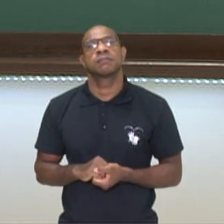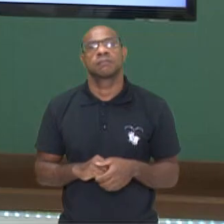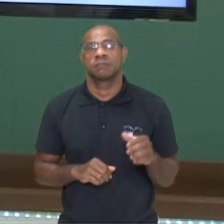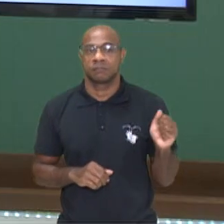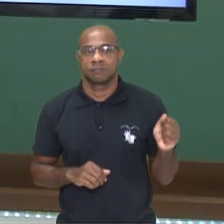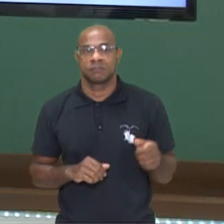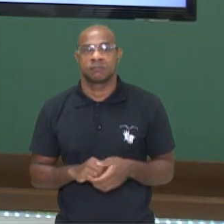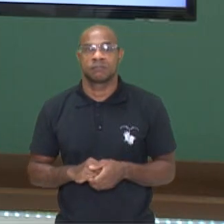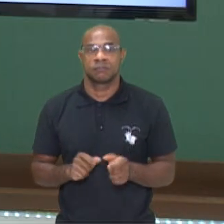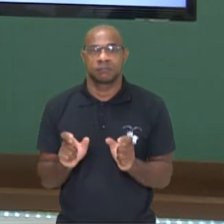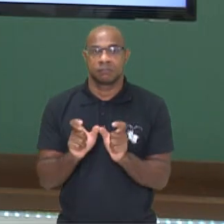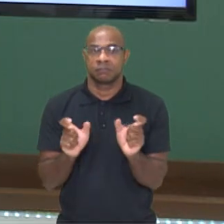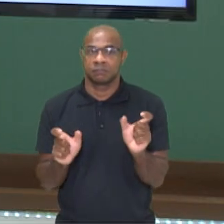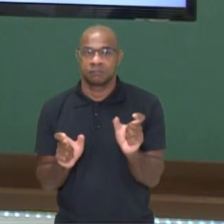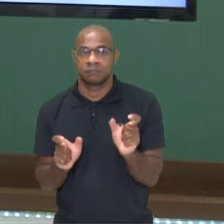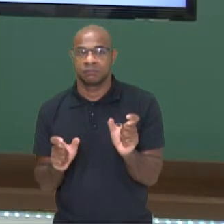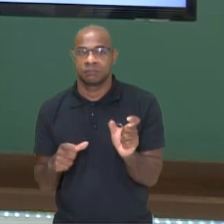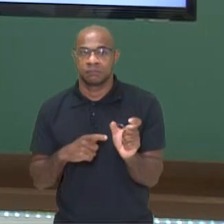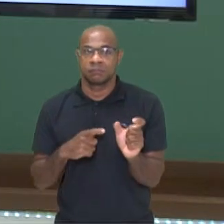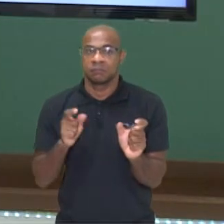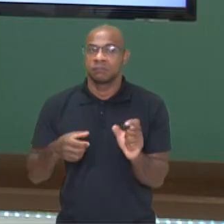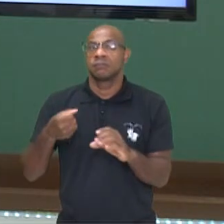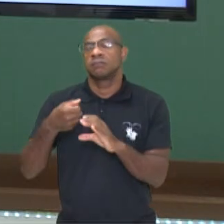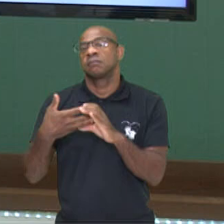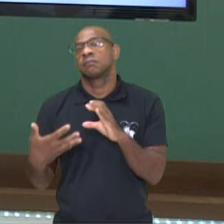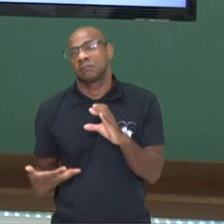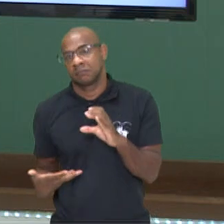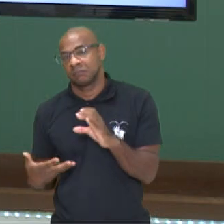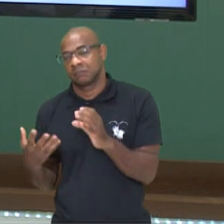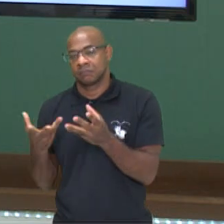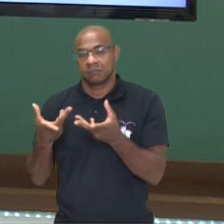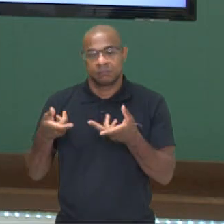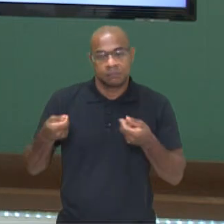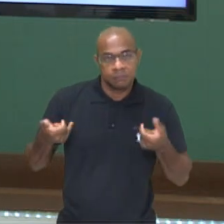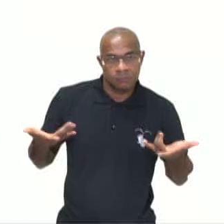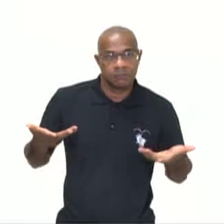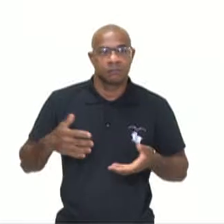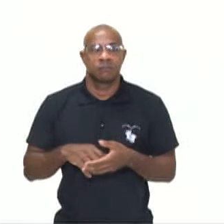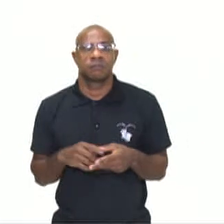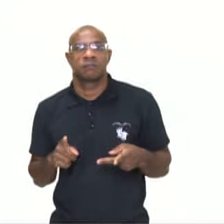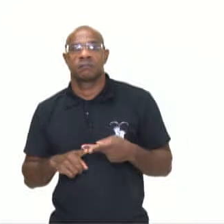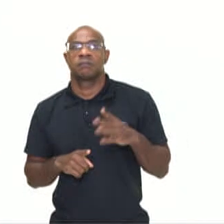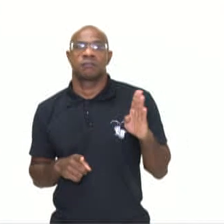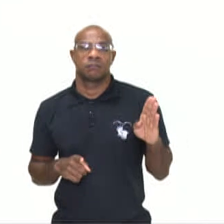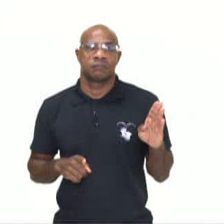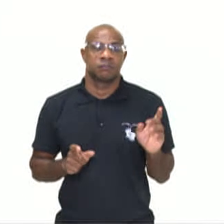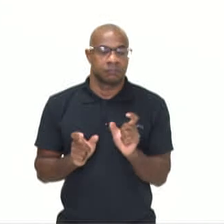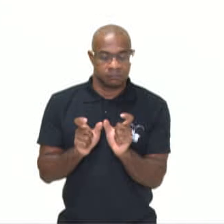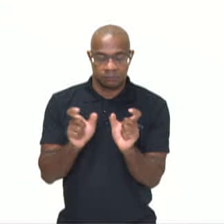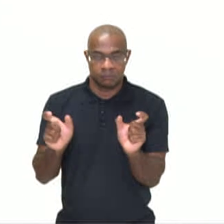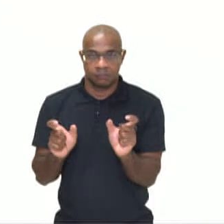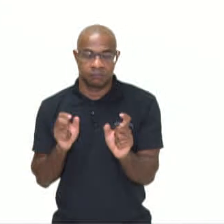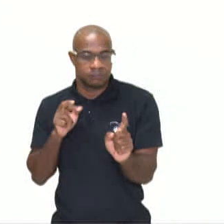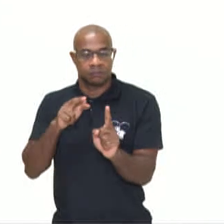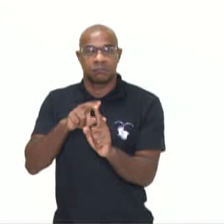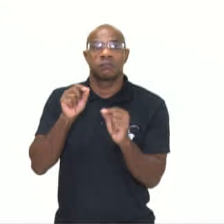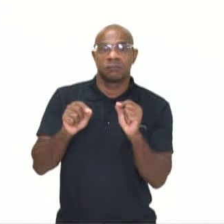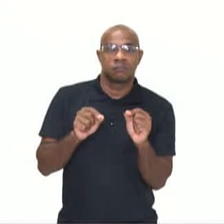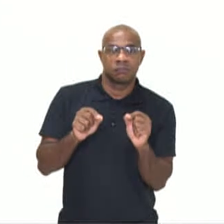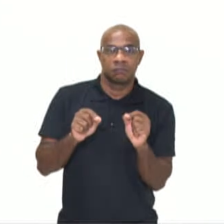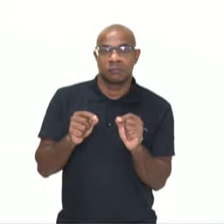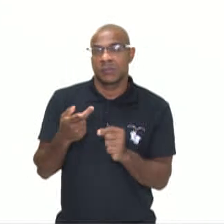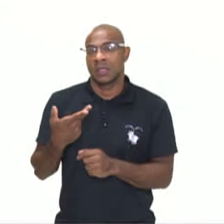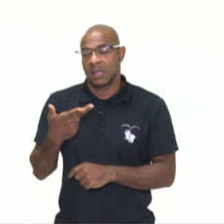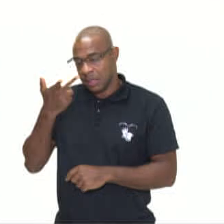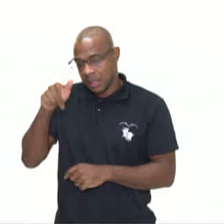Letra A. As palavras funcionam como características, qualidades. Letra B. Essas palavras fazem referência ao termo